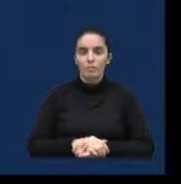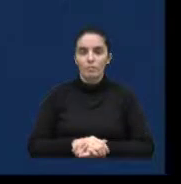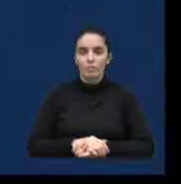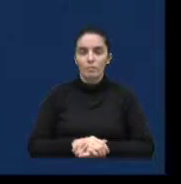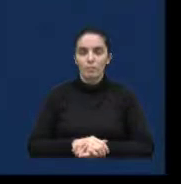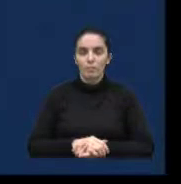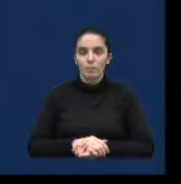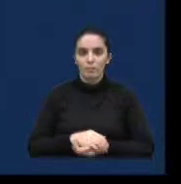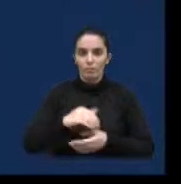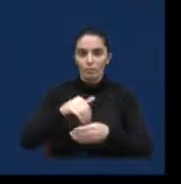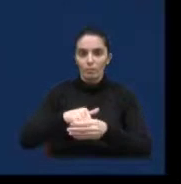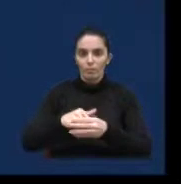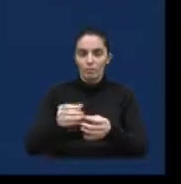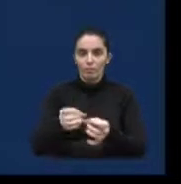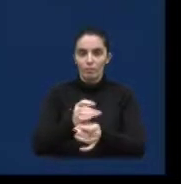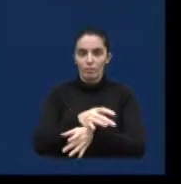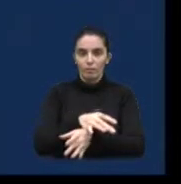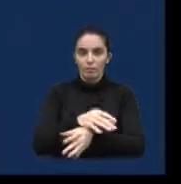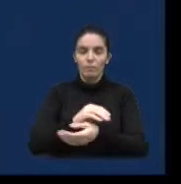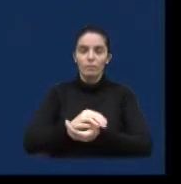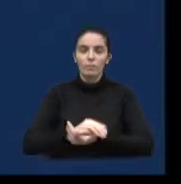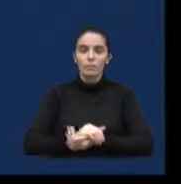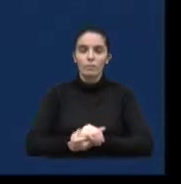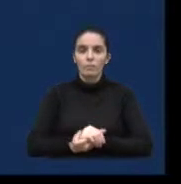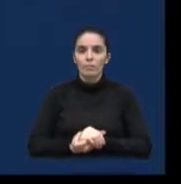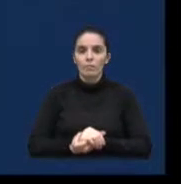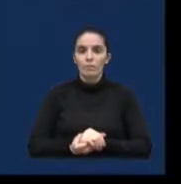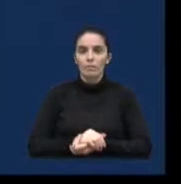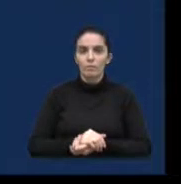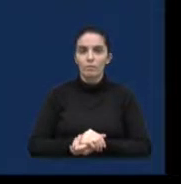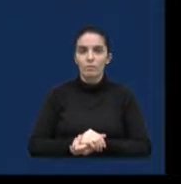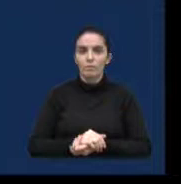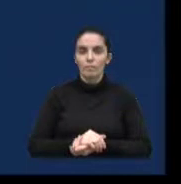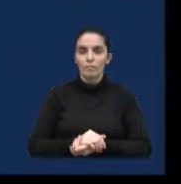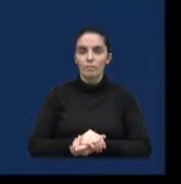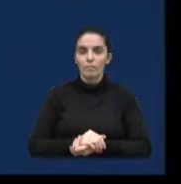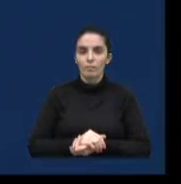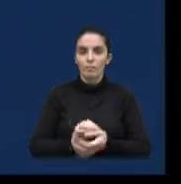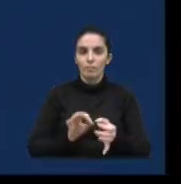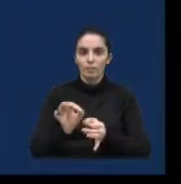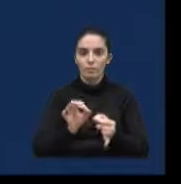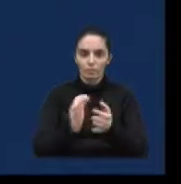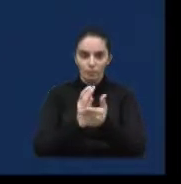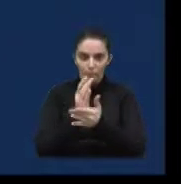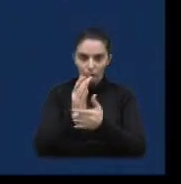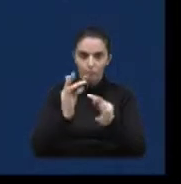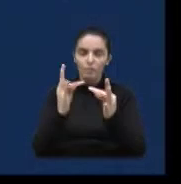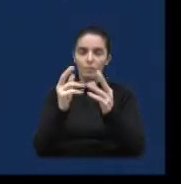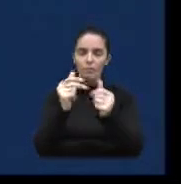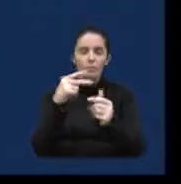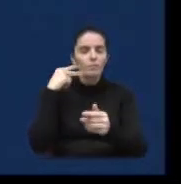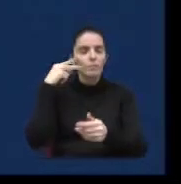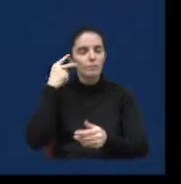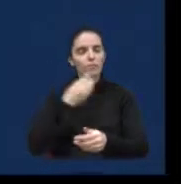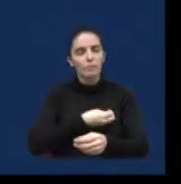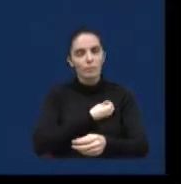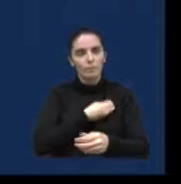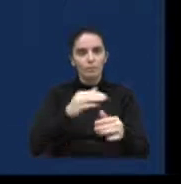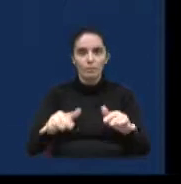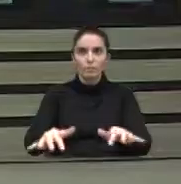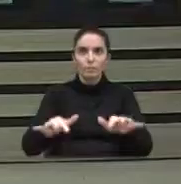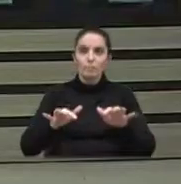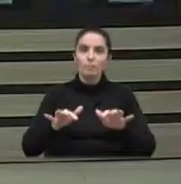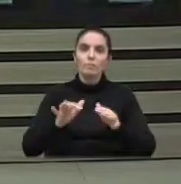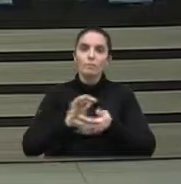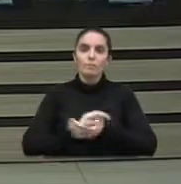A votação está encerrada. O projeto foi aprovado por todos os vereadores presentes no